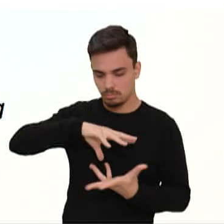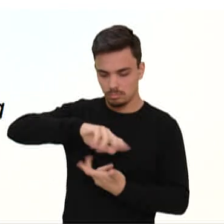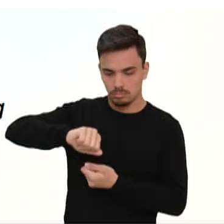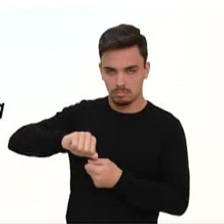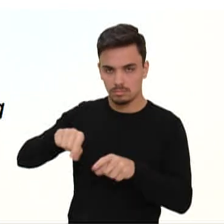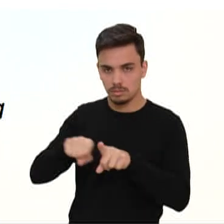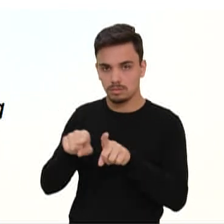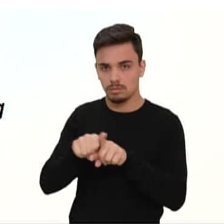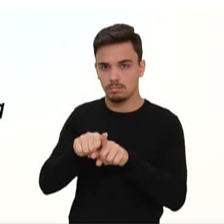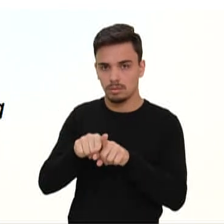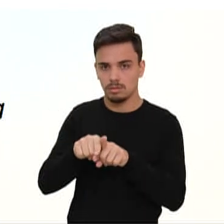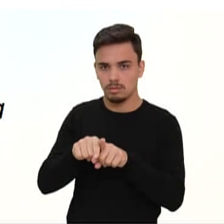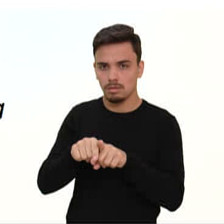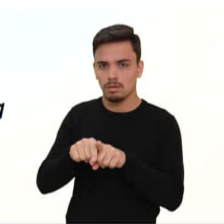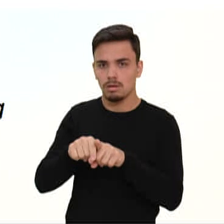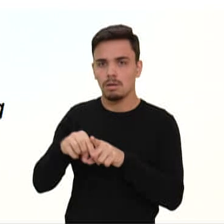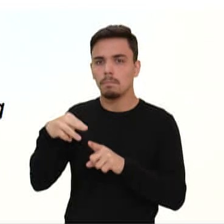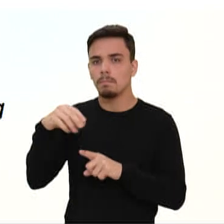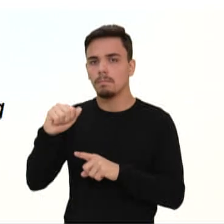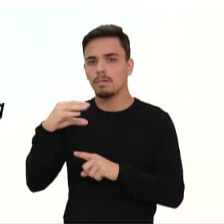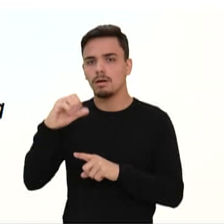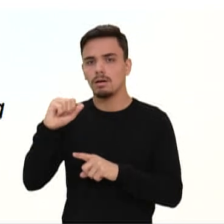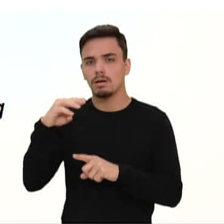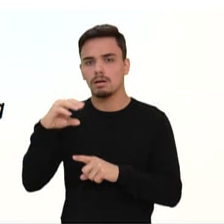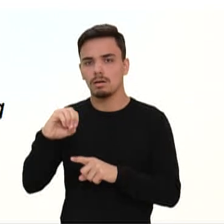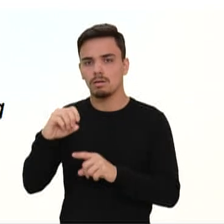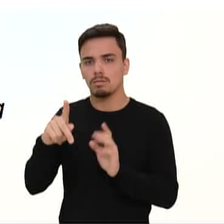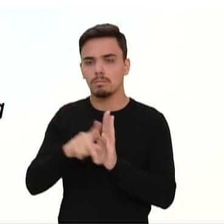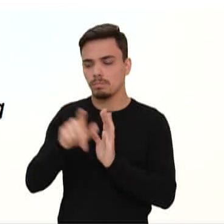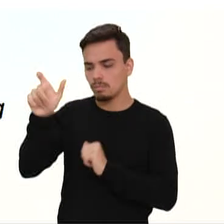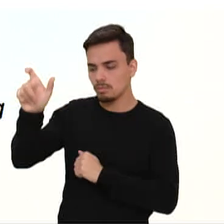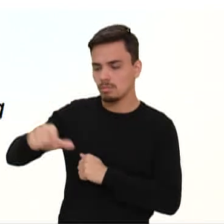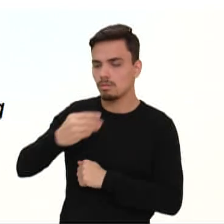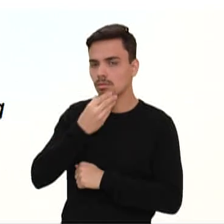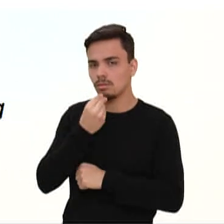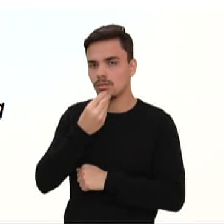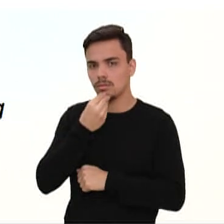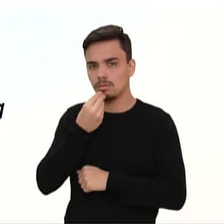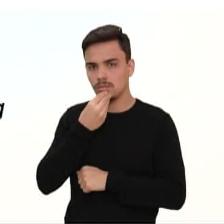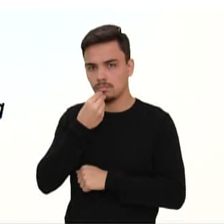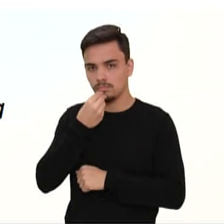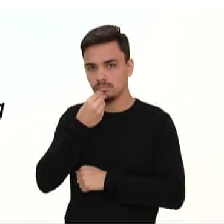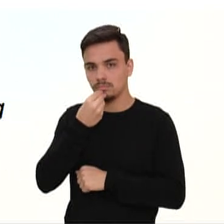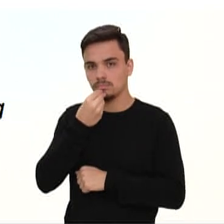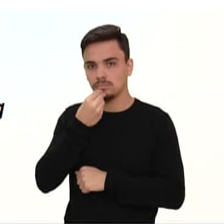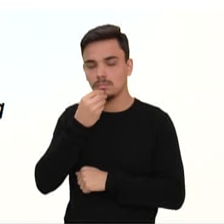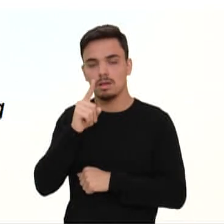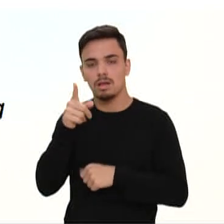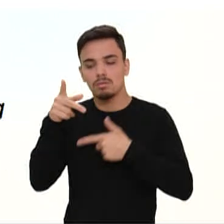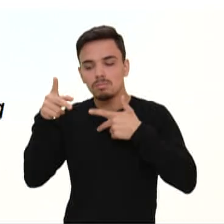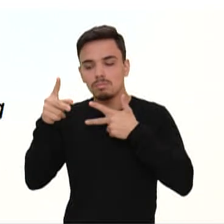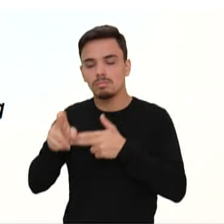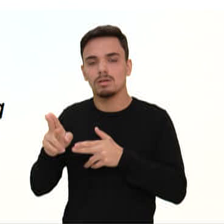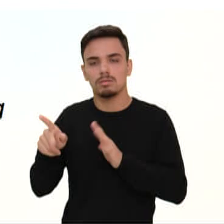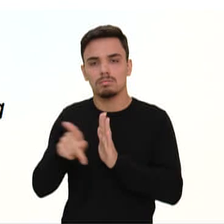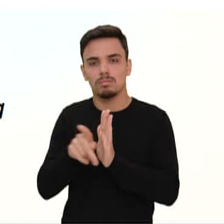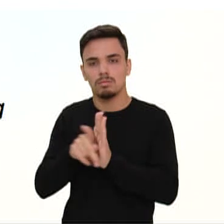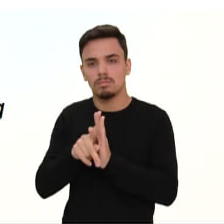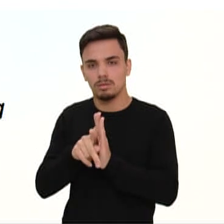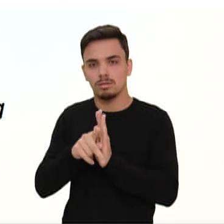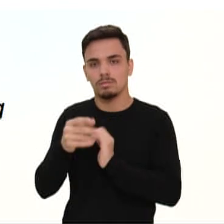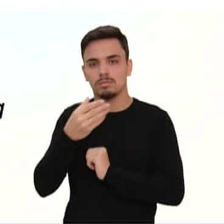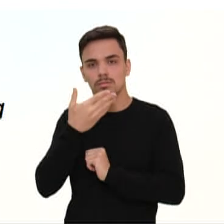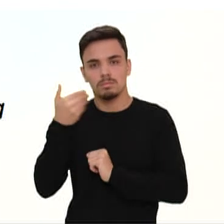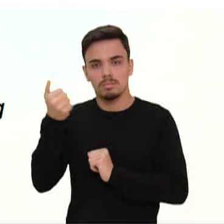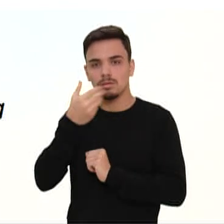Uma irrisão ou uma dolorosa vergonha? Pois é o mesmo que deve ser o homem para o super-homem,